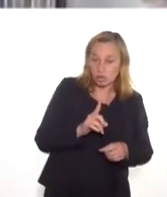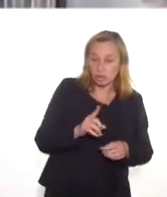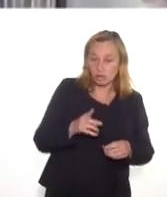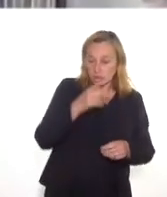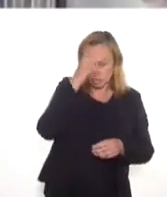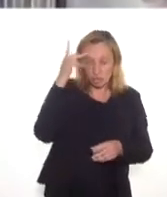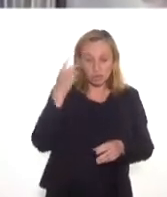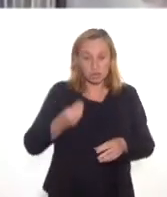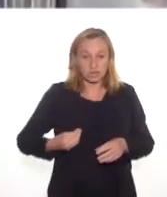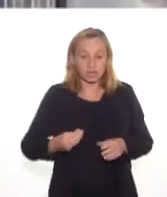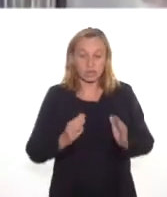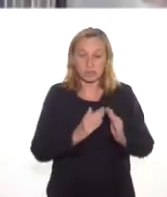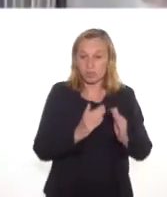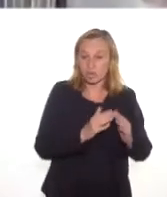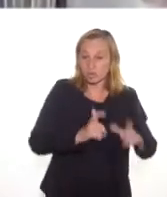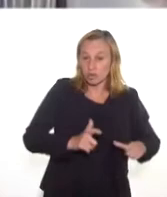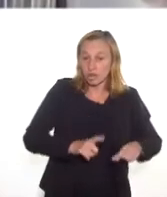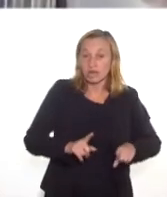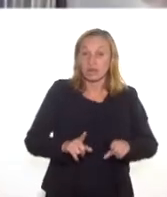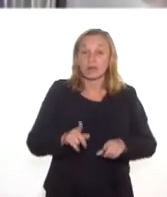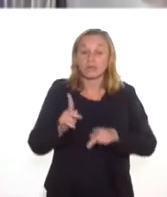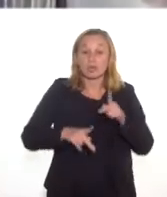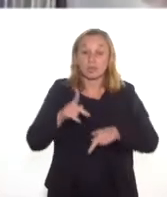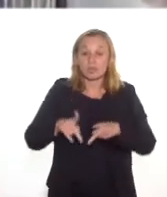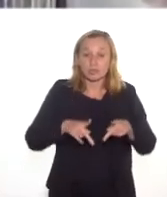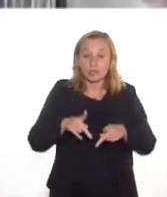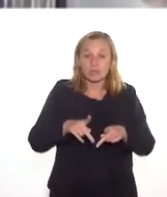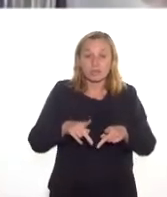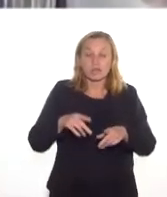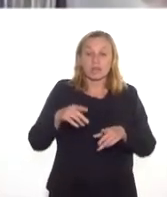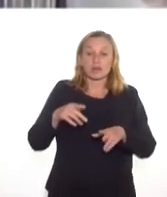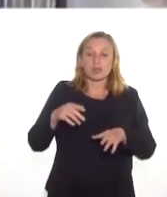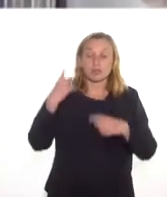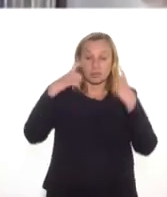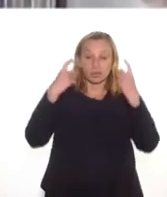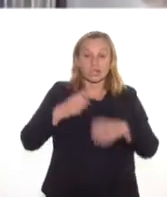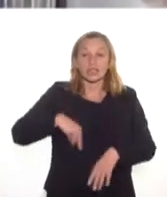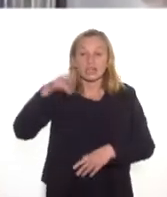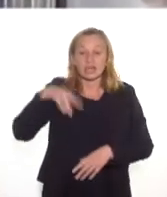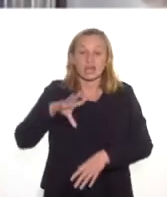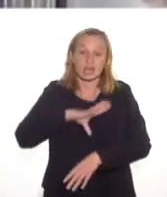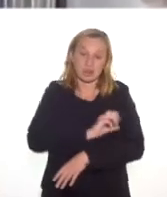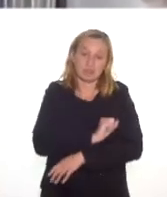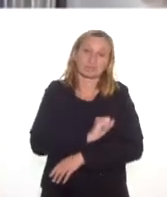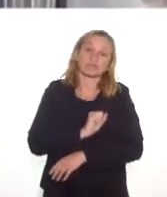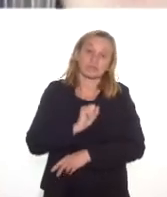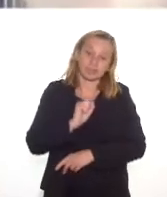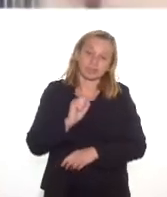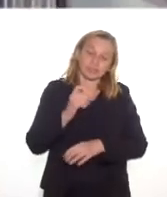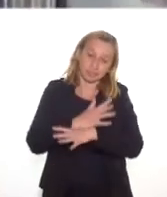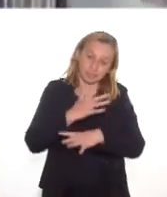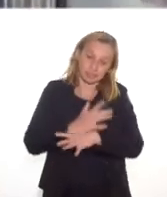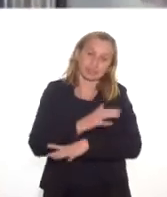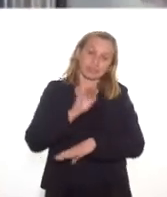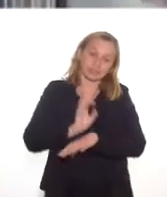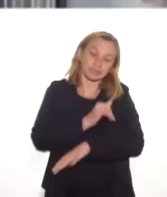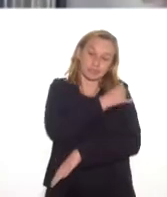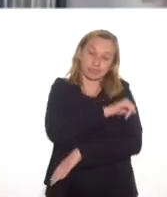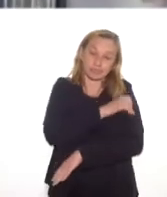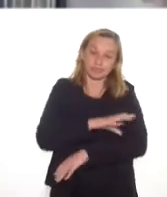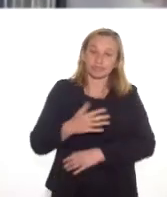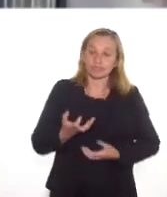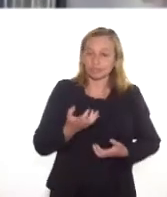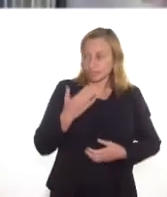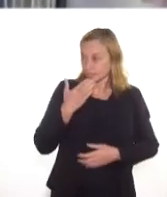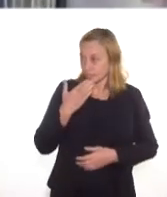é preocupação de elites, é preocupação de quem ama, acima de tudo, a cidade e o estado do Rio de Janeiro. Eram essas as considerações